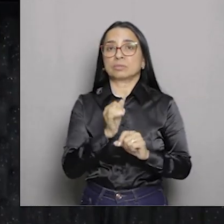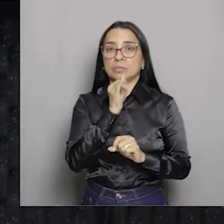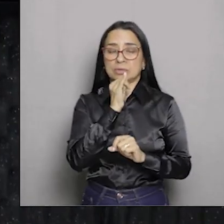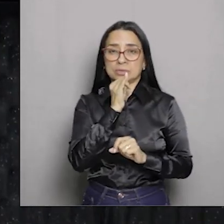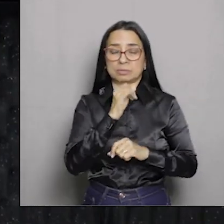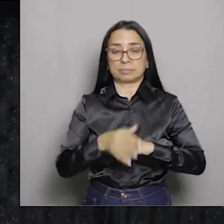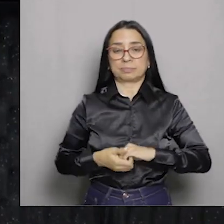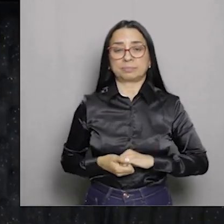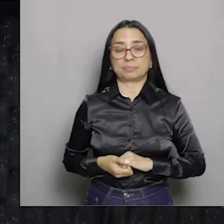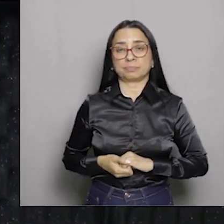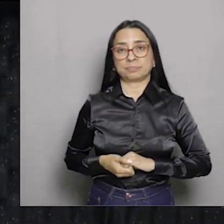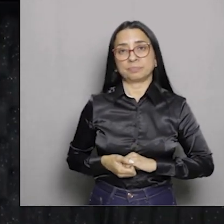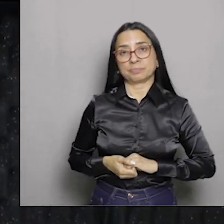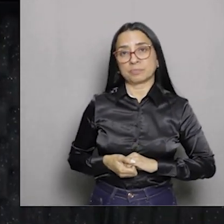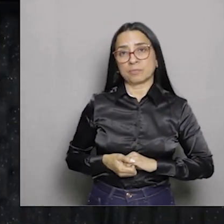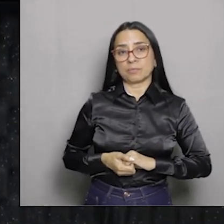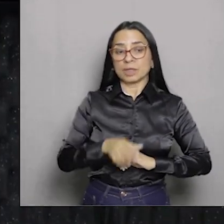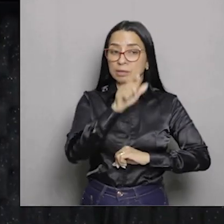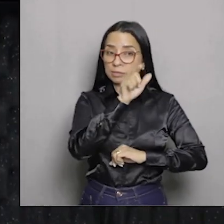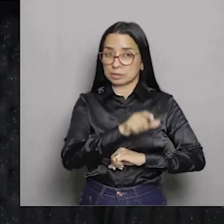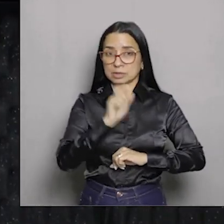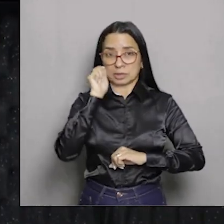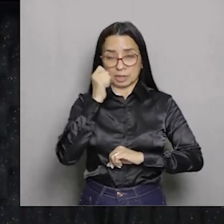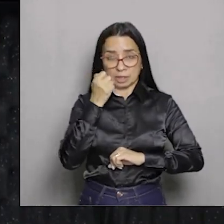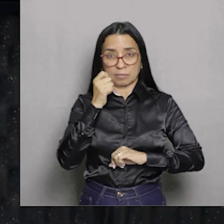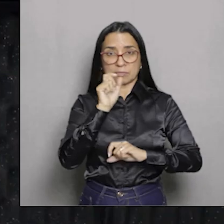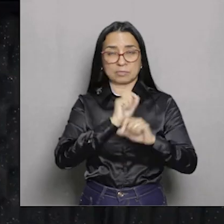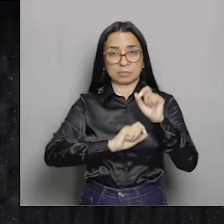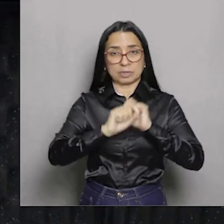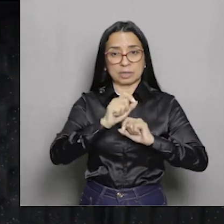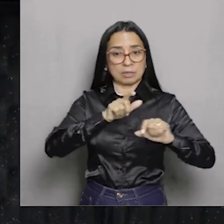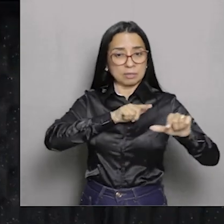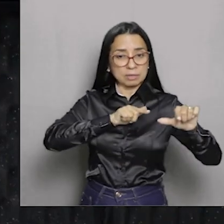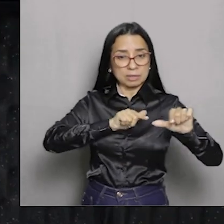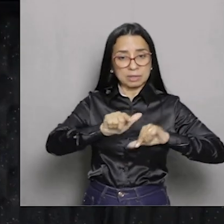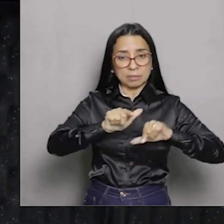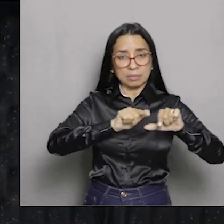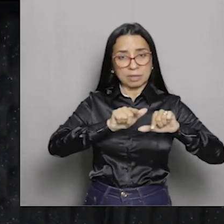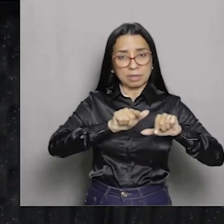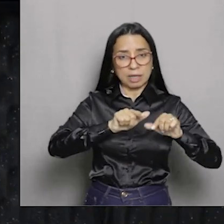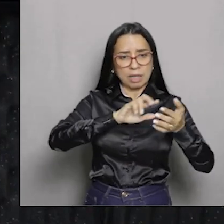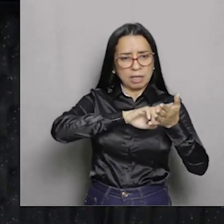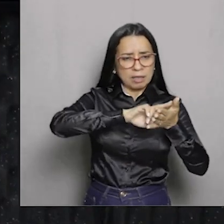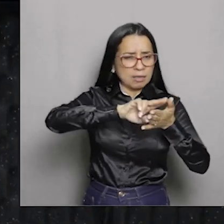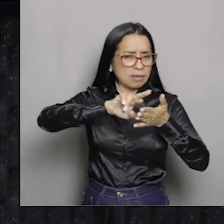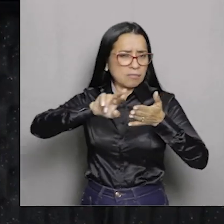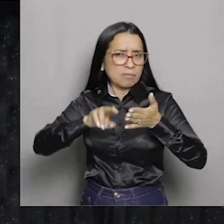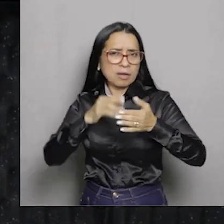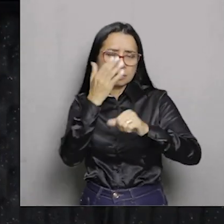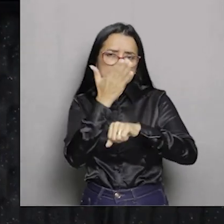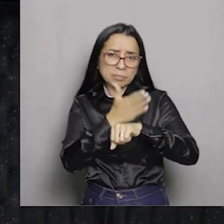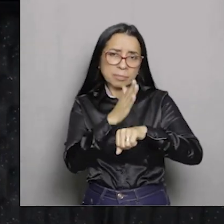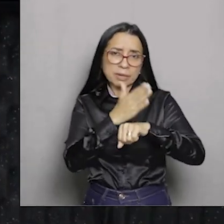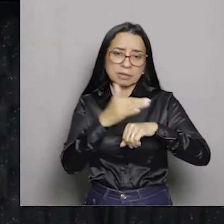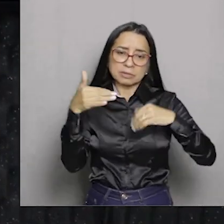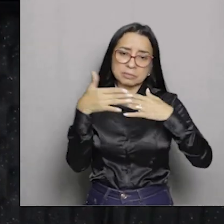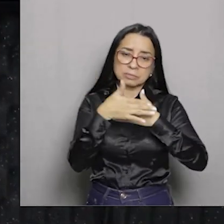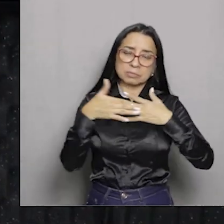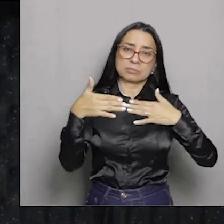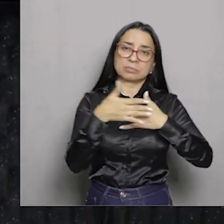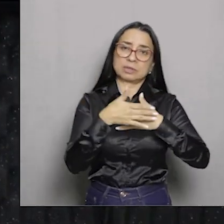escravos ou negros de ganho, eles irão trabalhar em diversas funções nessas